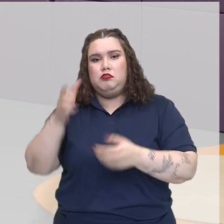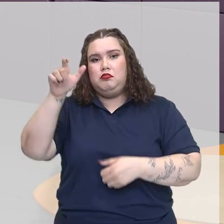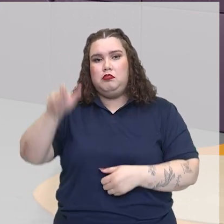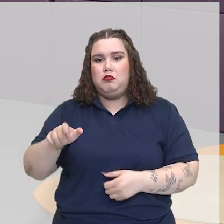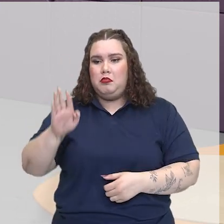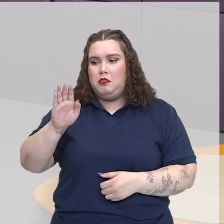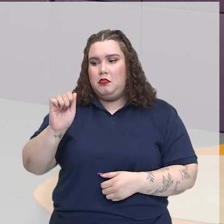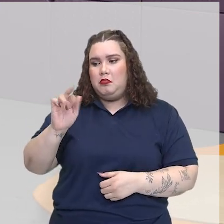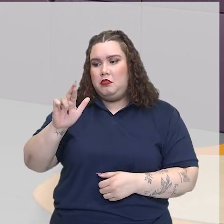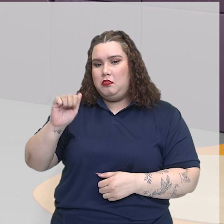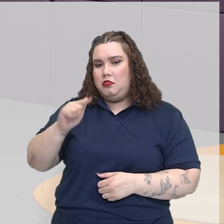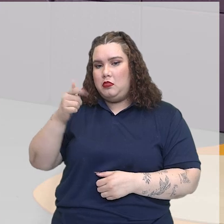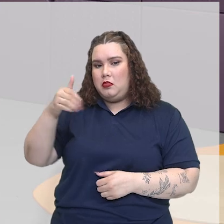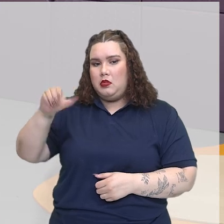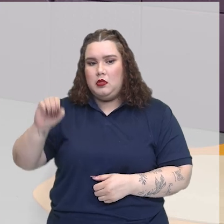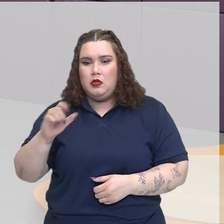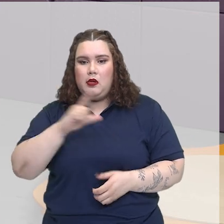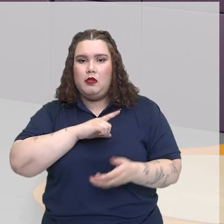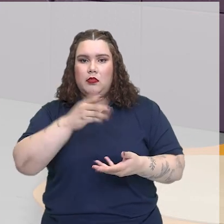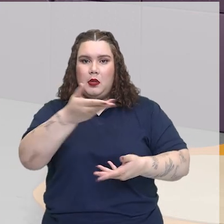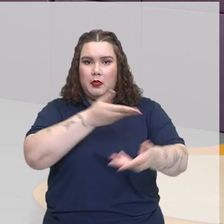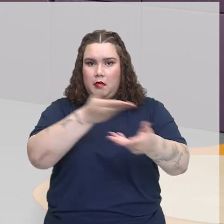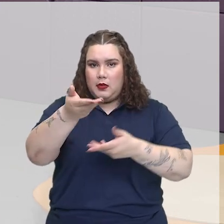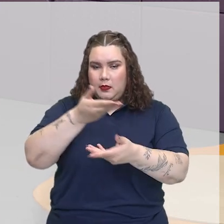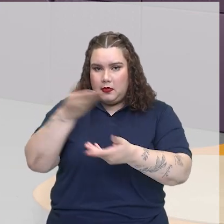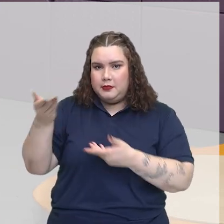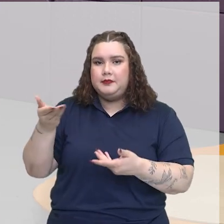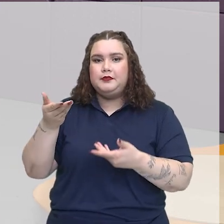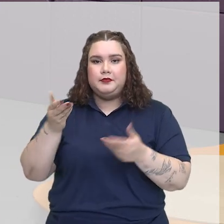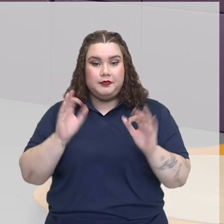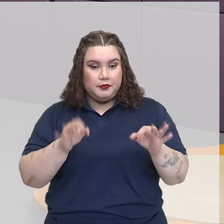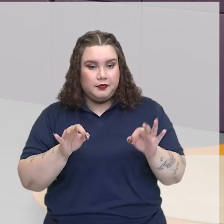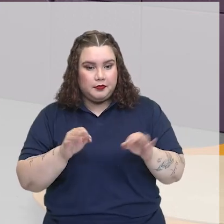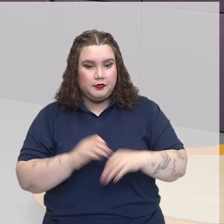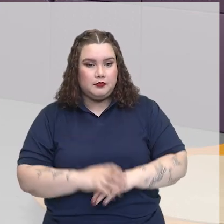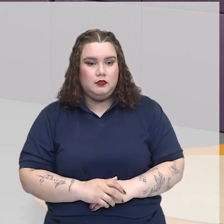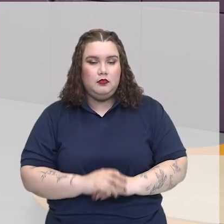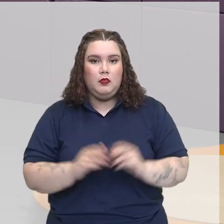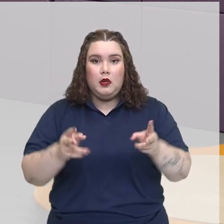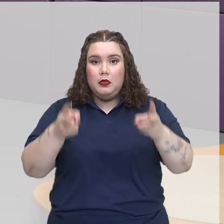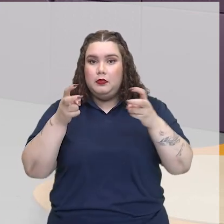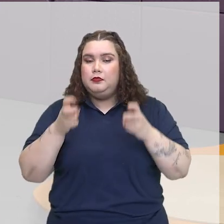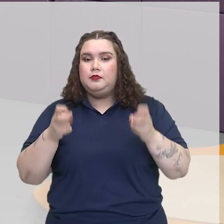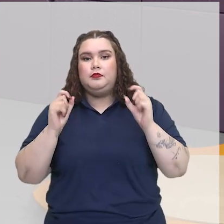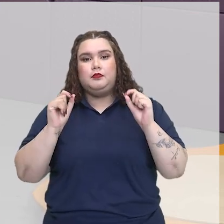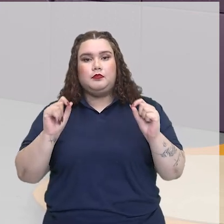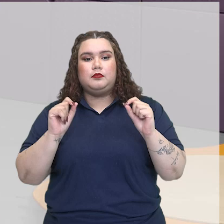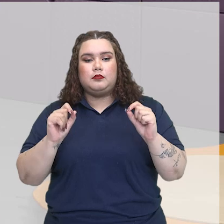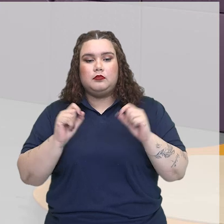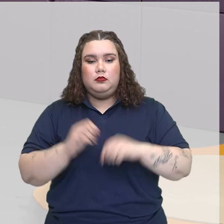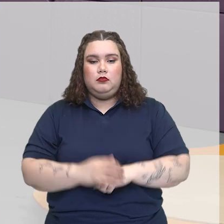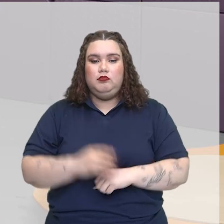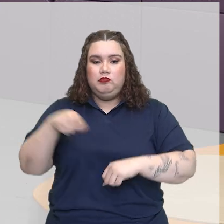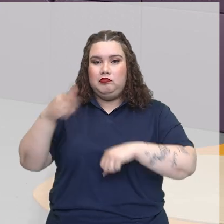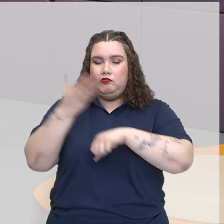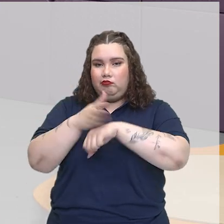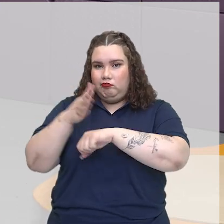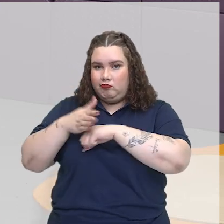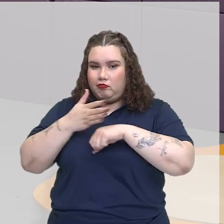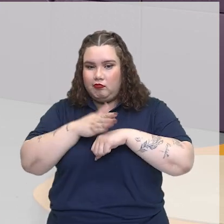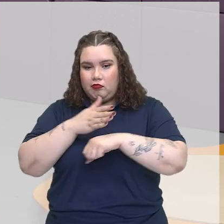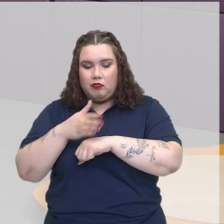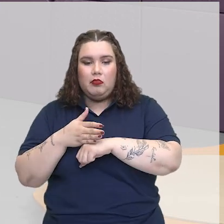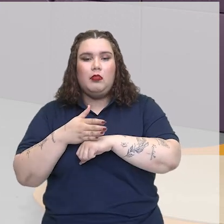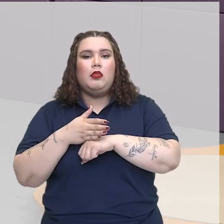um barão, estabelecendo uma relação de vassalagem. Então percebemos justamente que essa